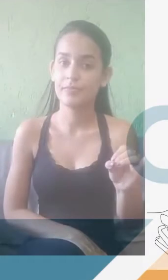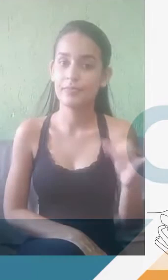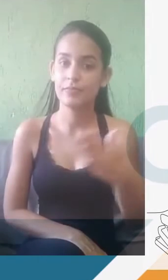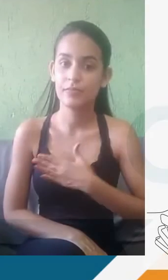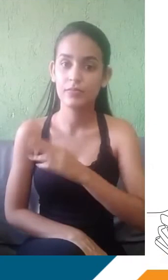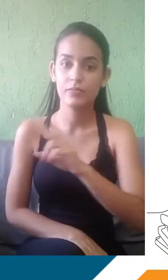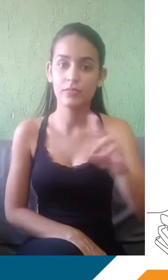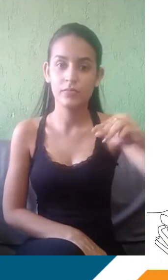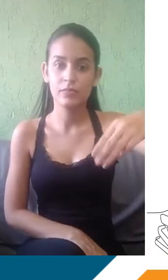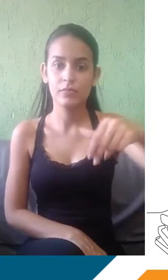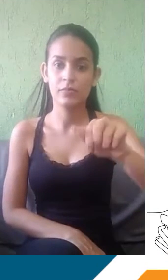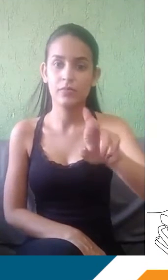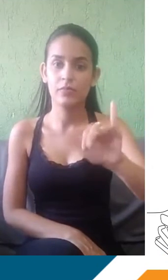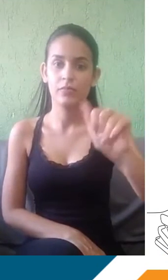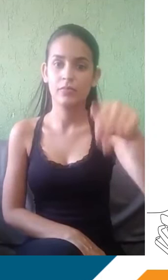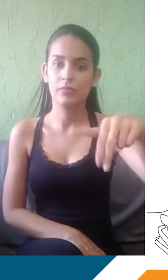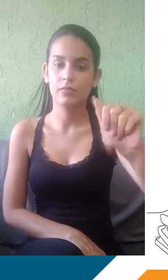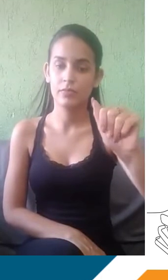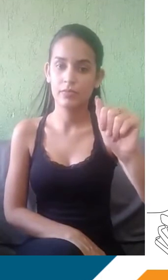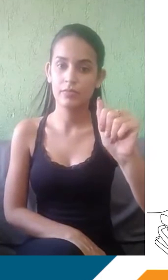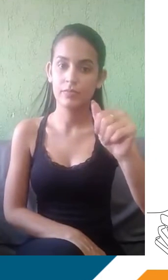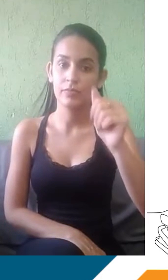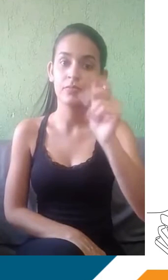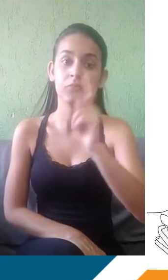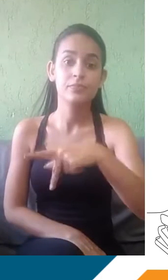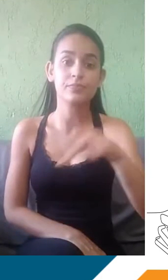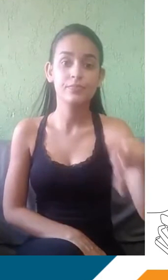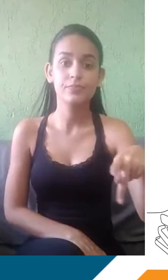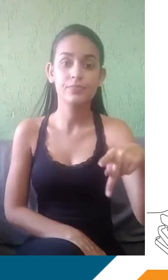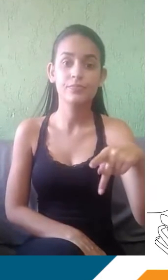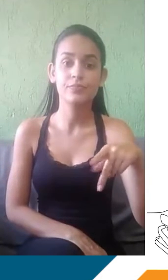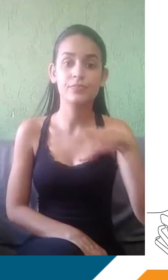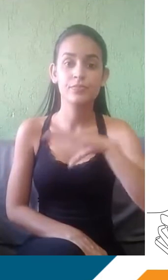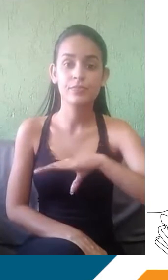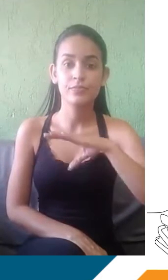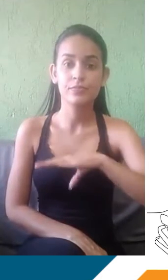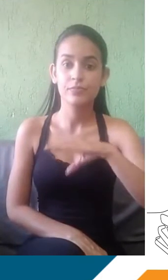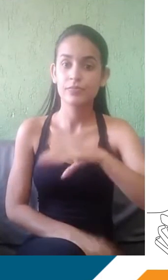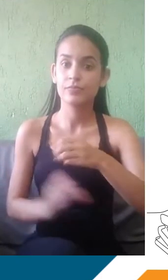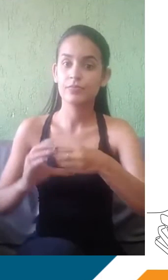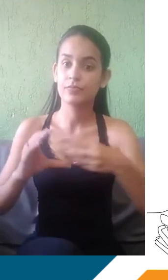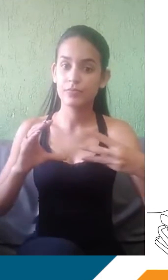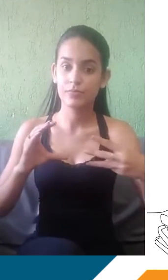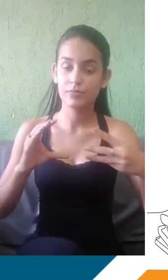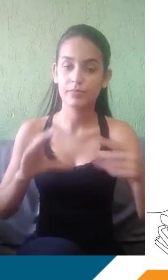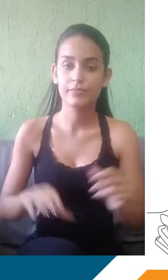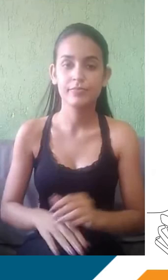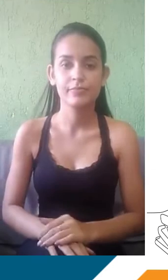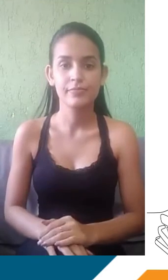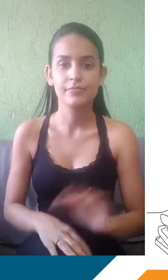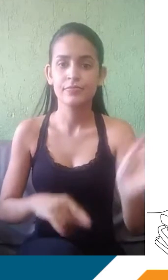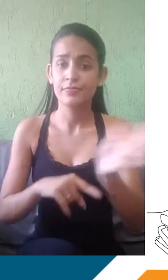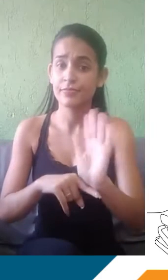Olá, eu sou Mariana Fernandes, mediadora de Língua Portuguesa e Literatura Brasileira, do Pré-Vestibular Social do Consórcio